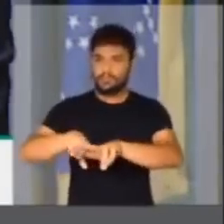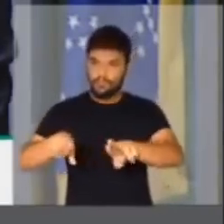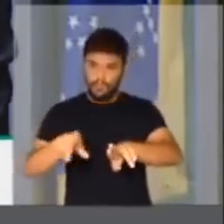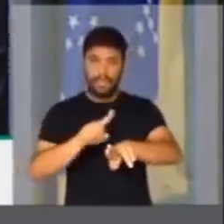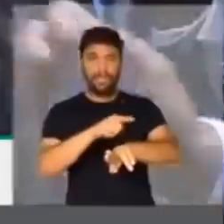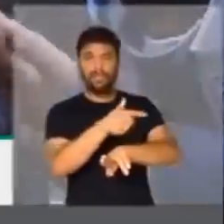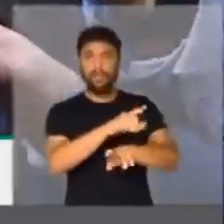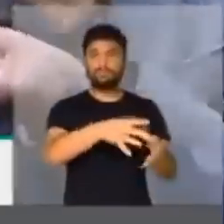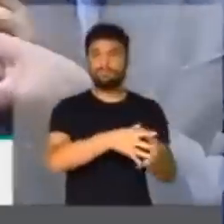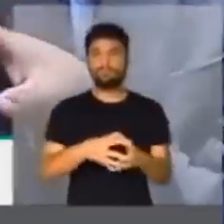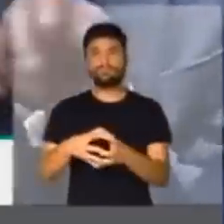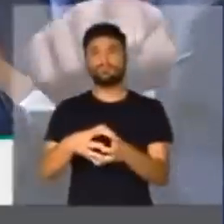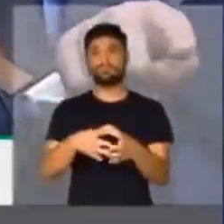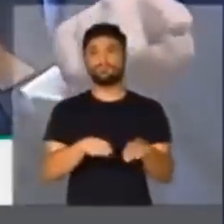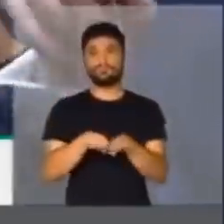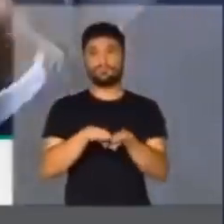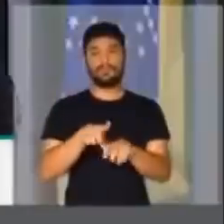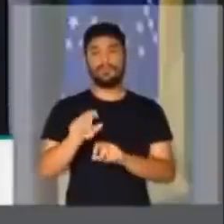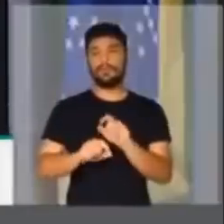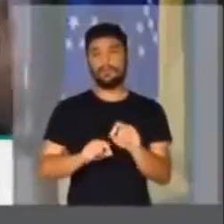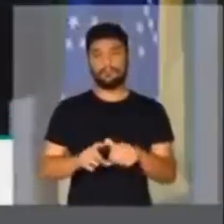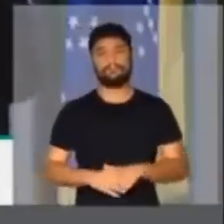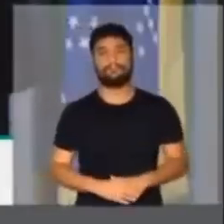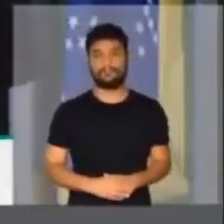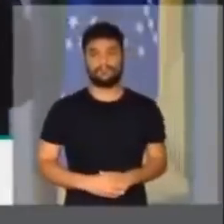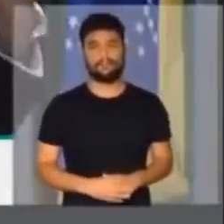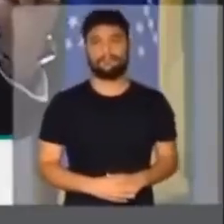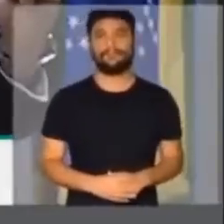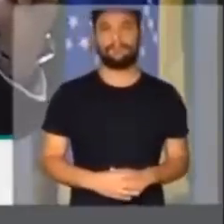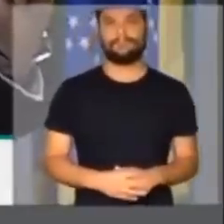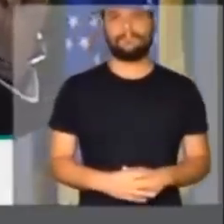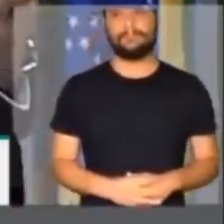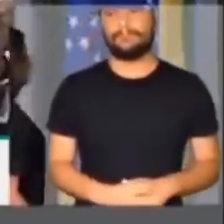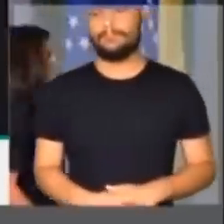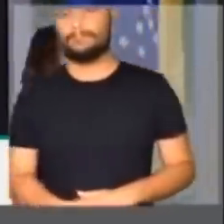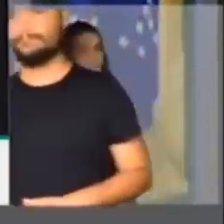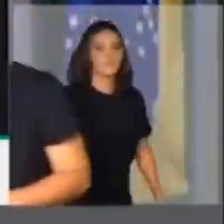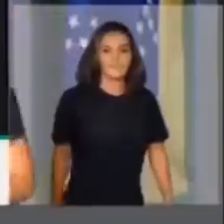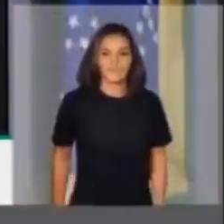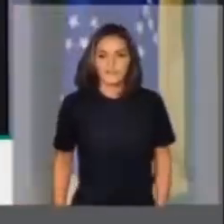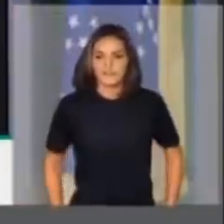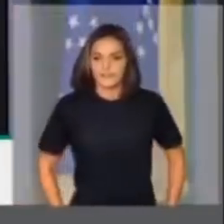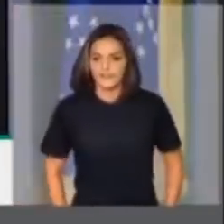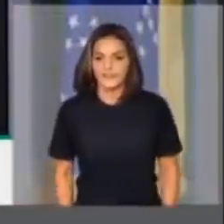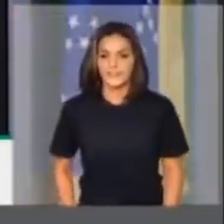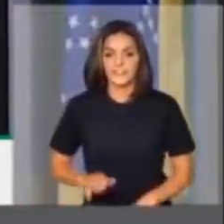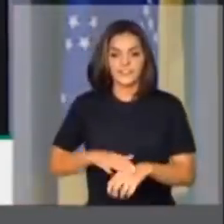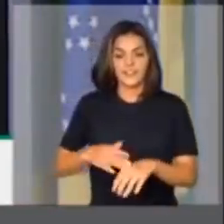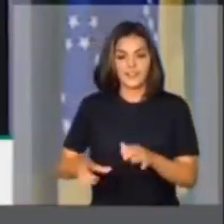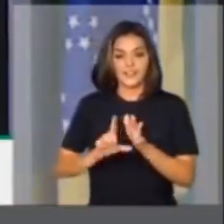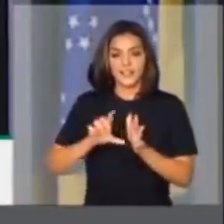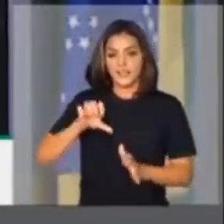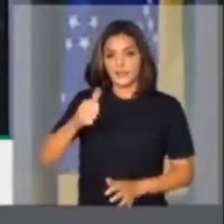outras situações, são de funcionários que não têm a paridade anteriores a 91, e